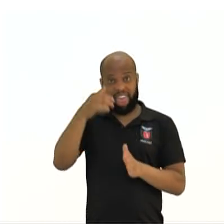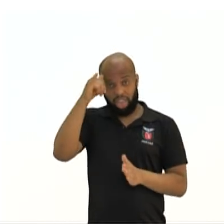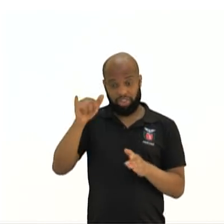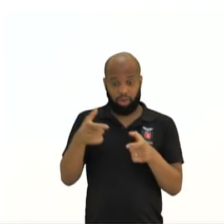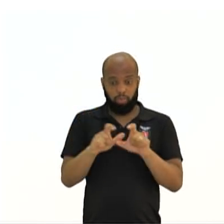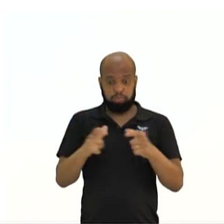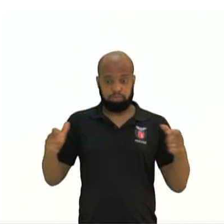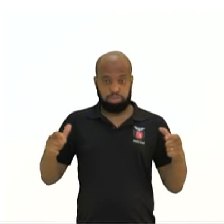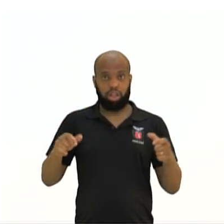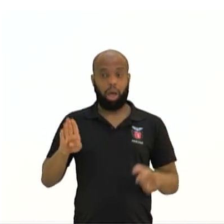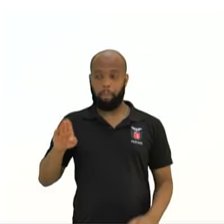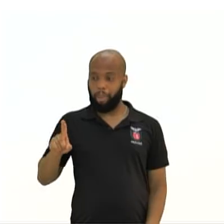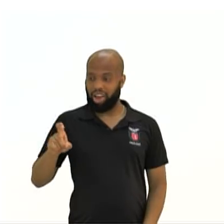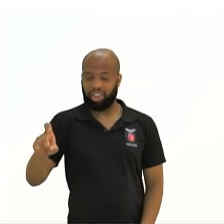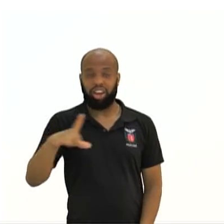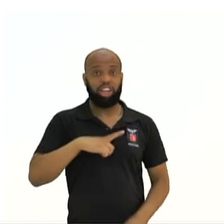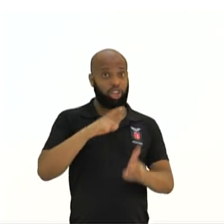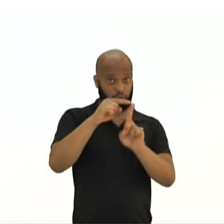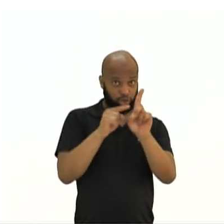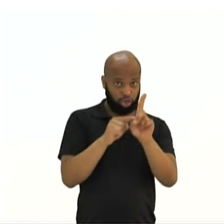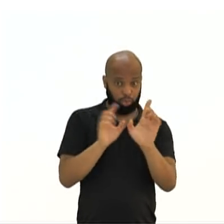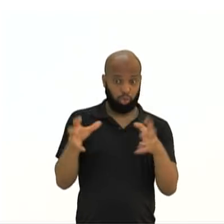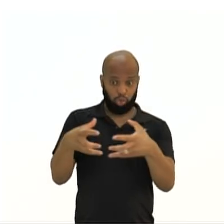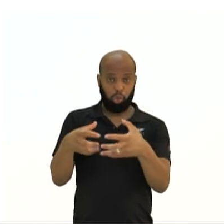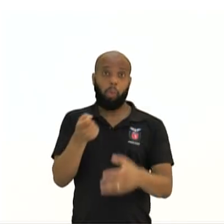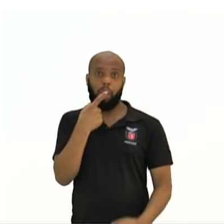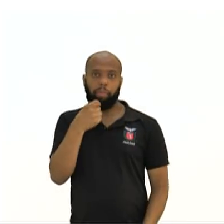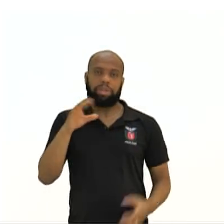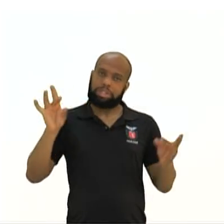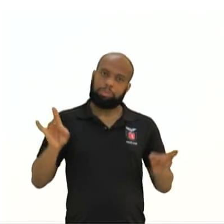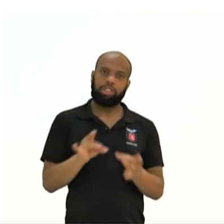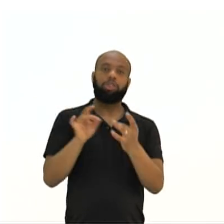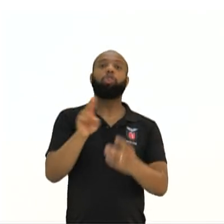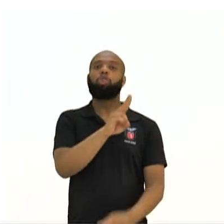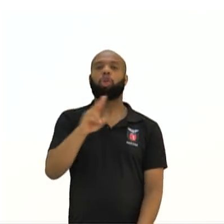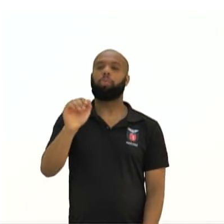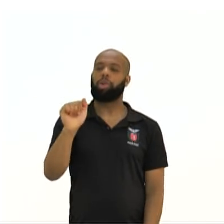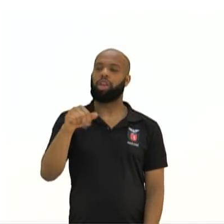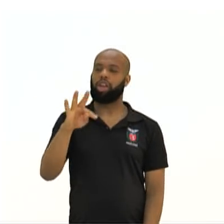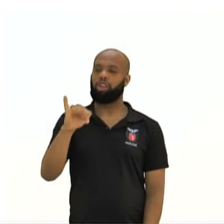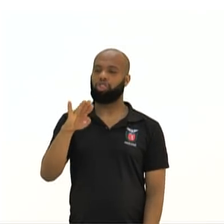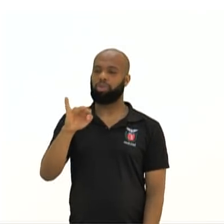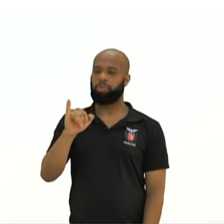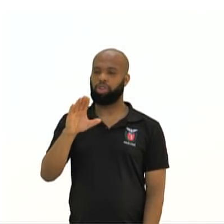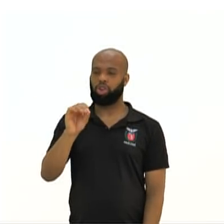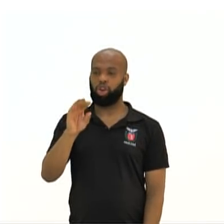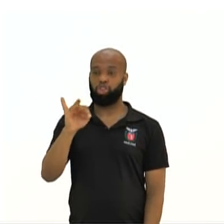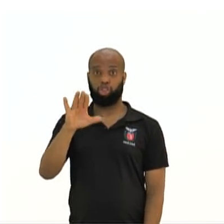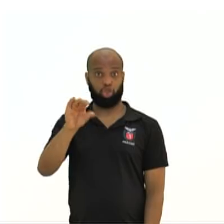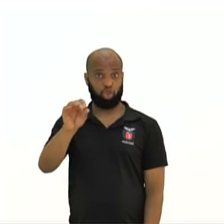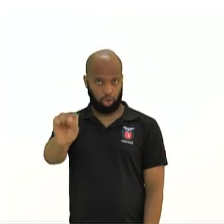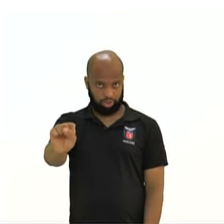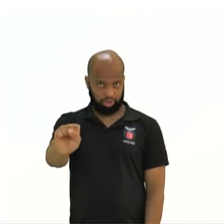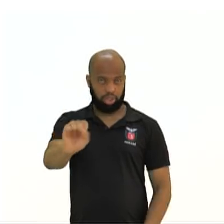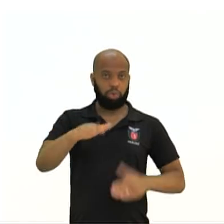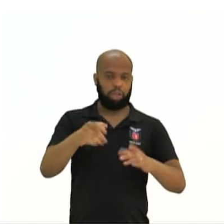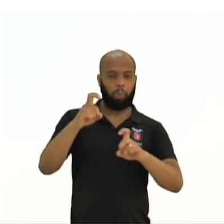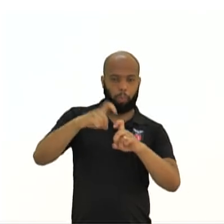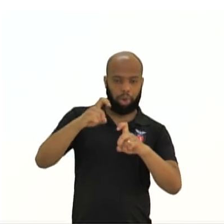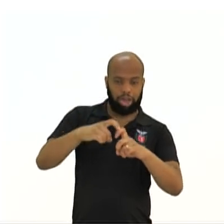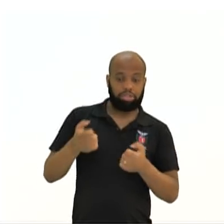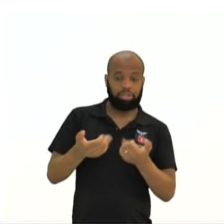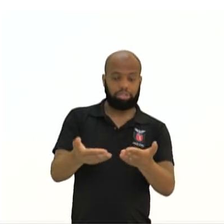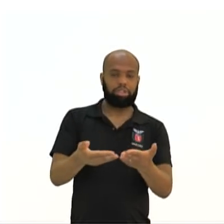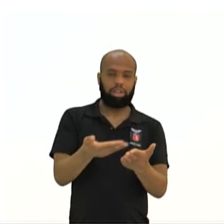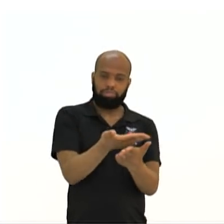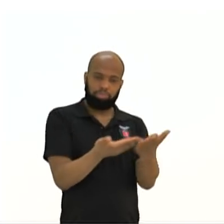bactérias é feito com um tipo de medicamento, uma classe de medicamentos chamados antibióticos, tá? Então, o médico, né, claro,